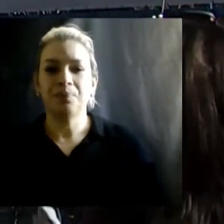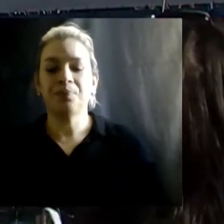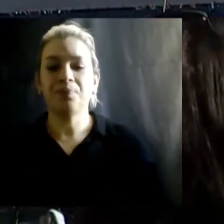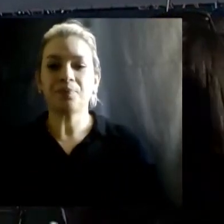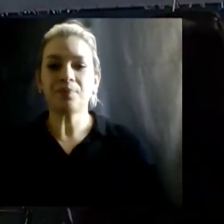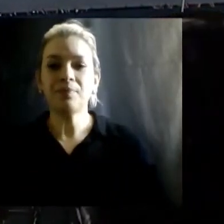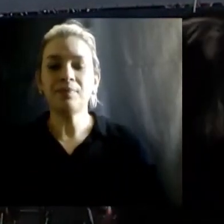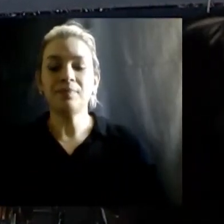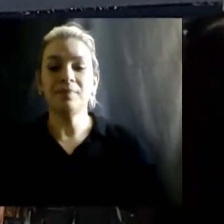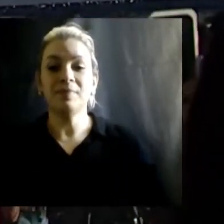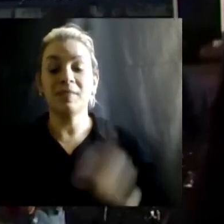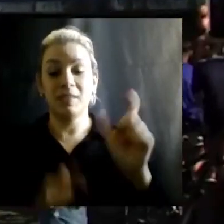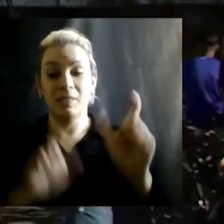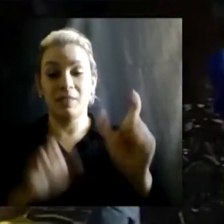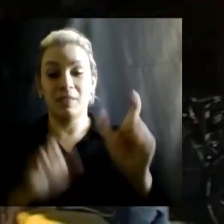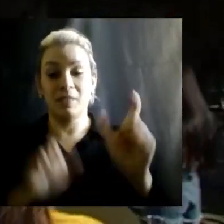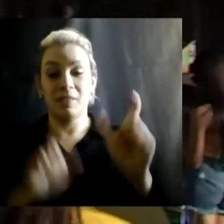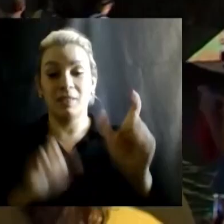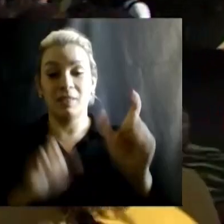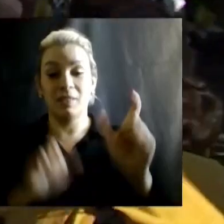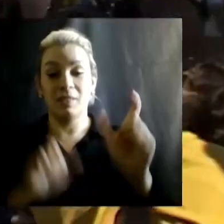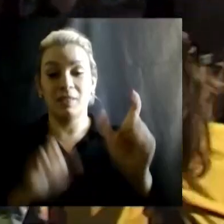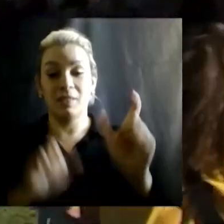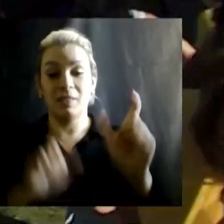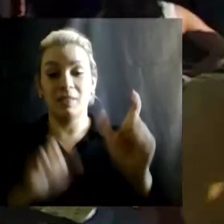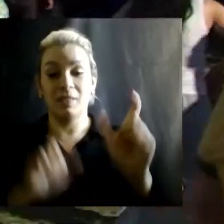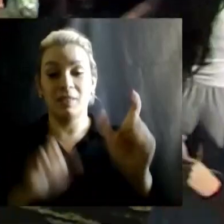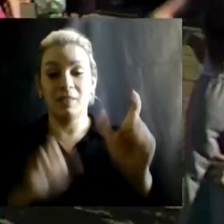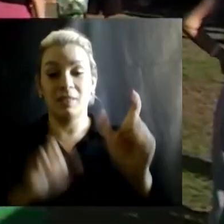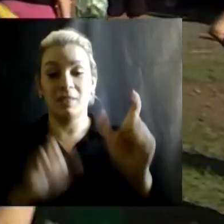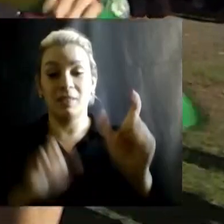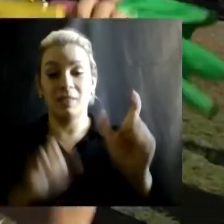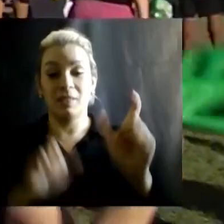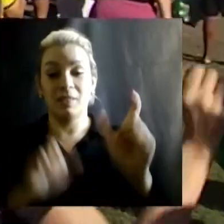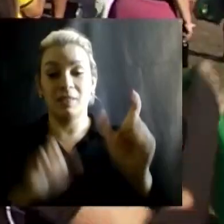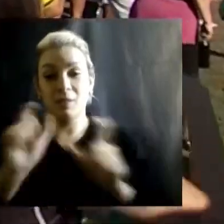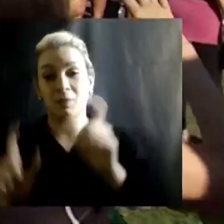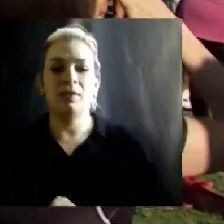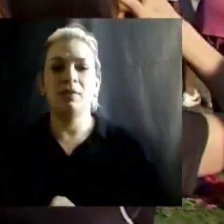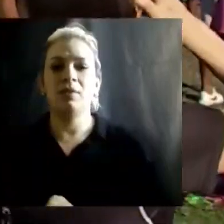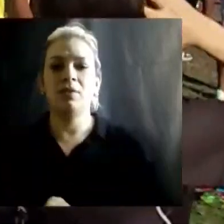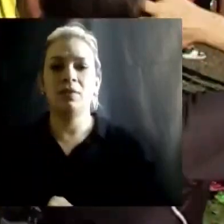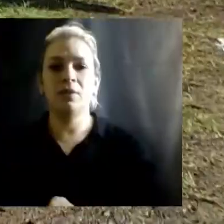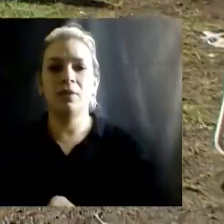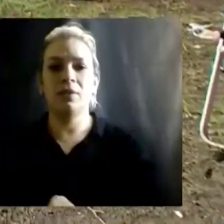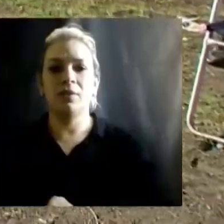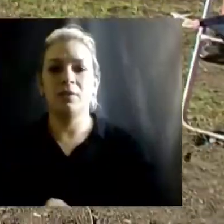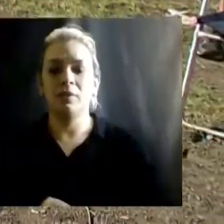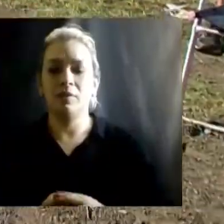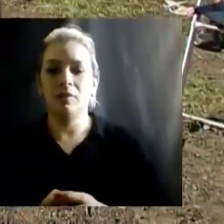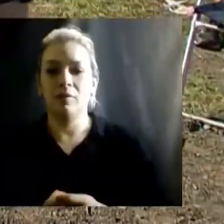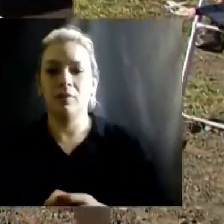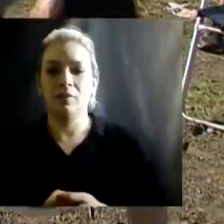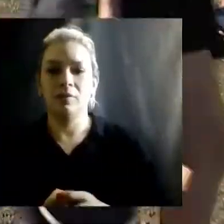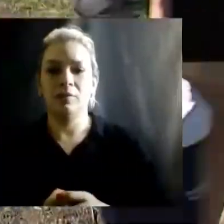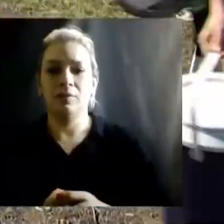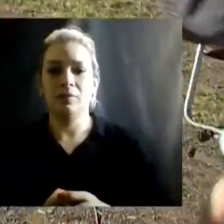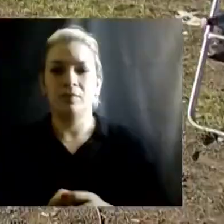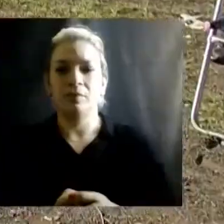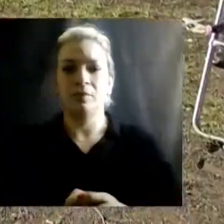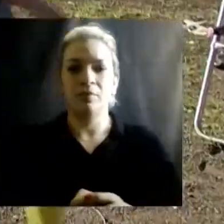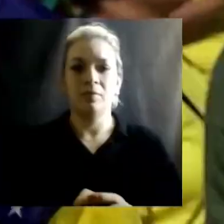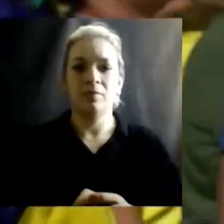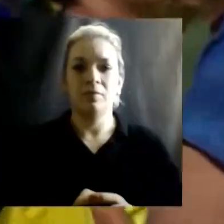por 7 de altura, que não deixou escapar nenhum detalhe desse confronto eletrizante. Antes mesmo do